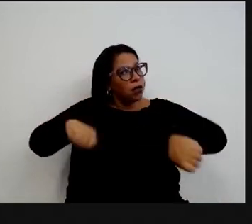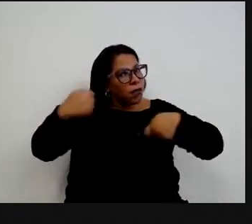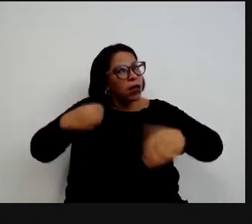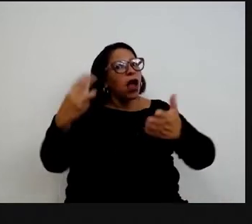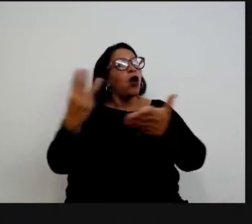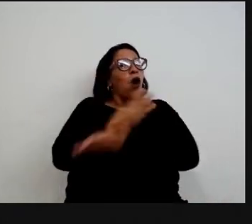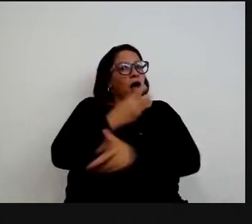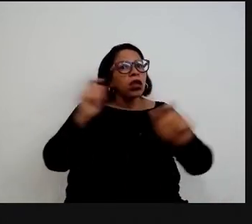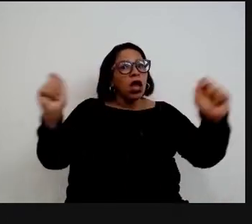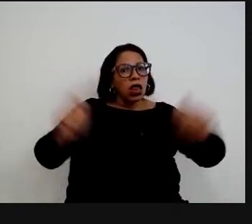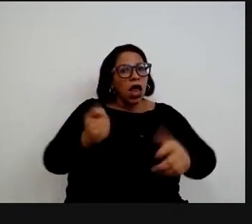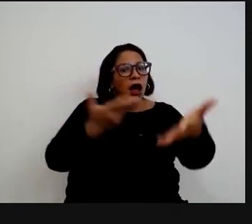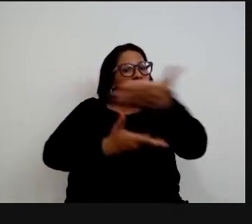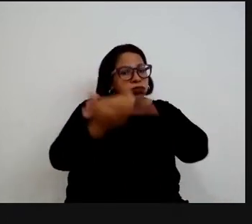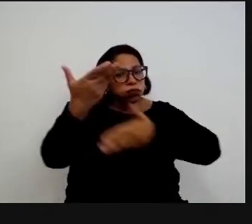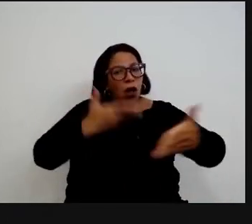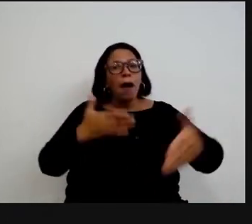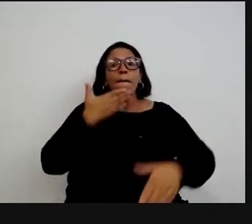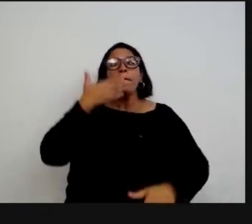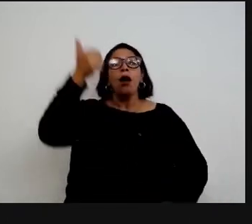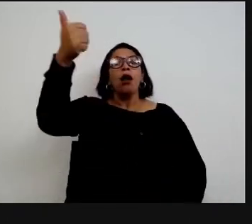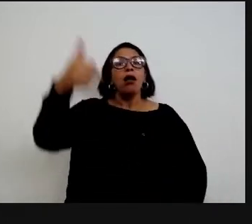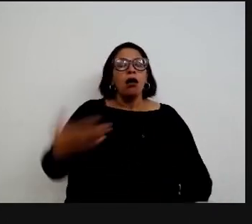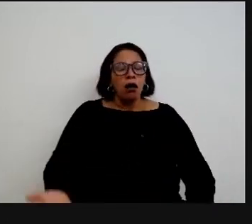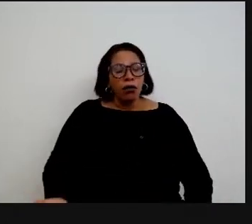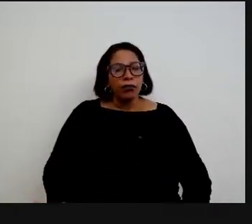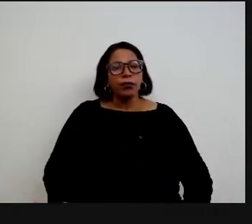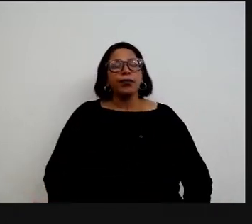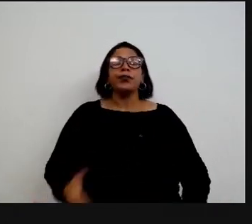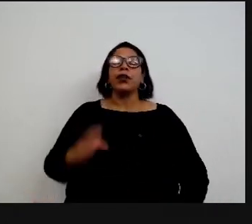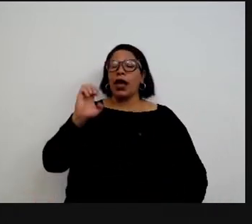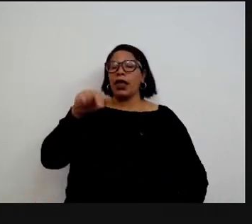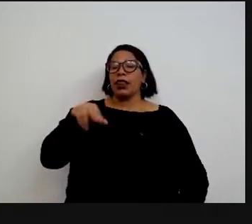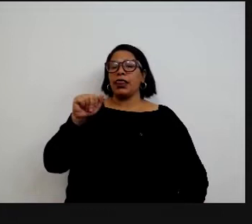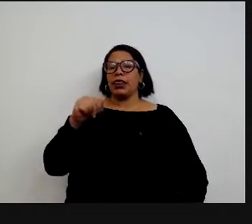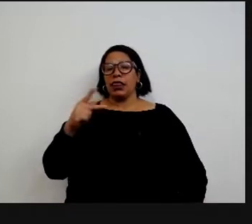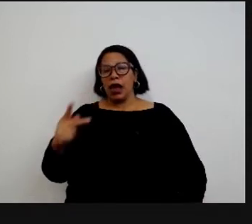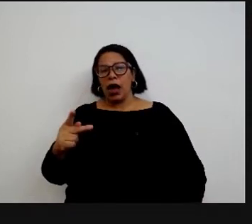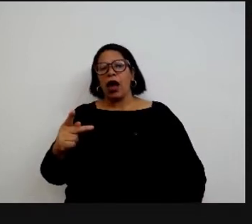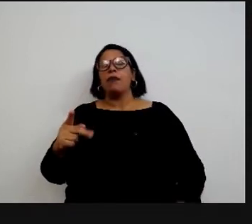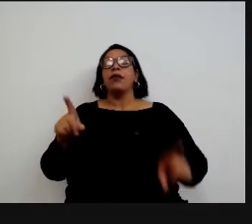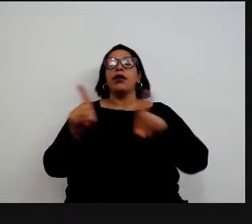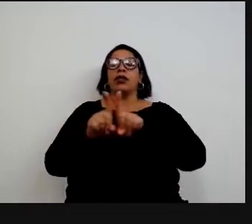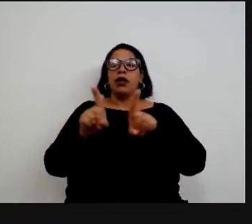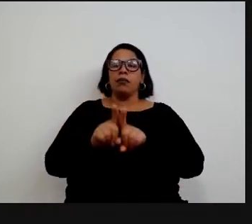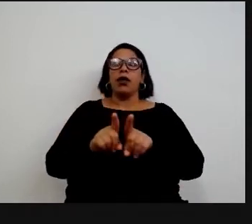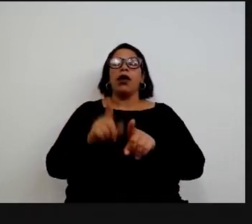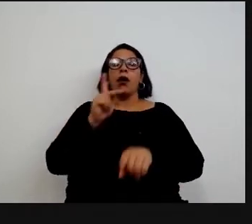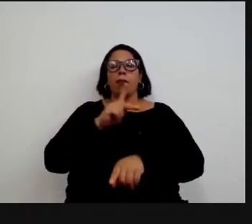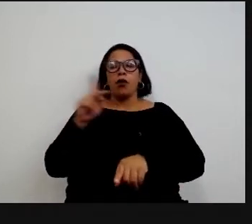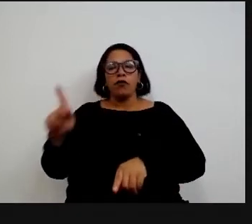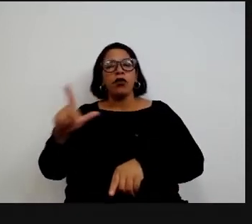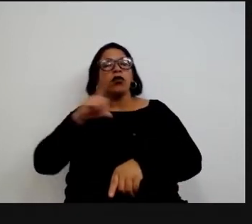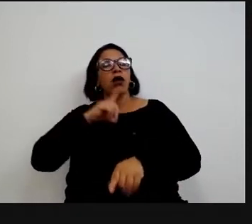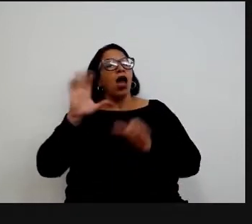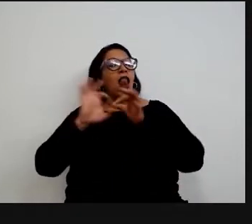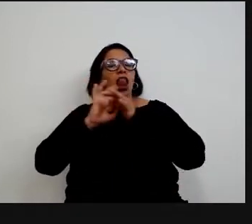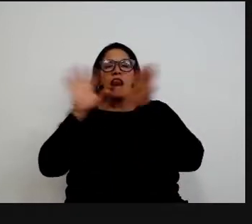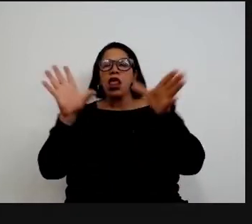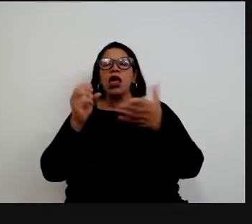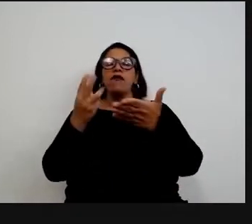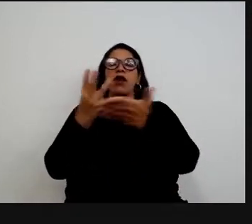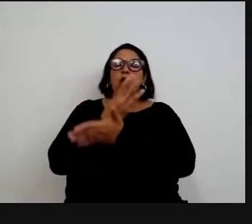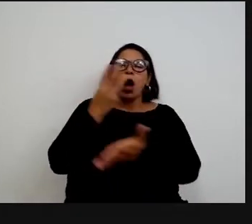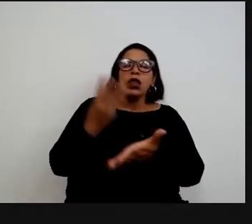que permitia tudo isso? Né? Na INAP, a gente deixa isso o professor, se ele quer manter alguma interação, quer